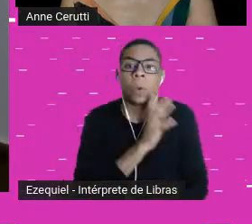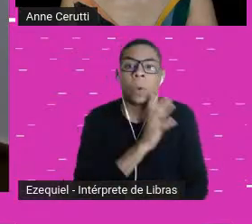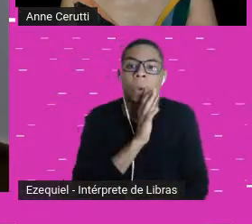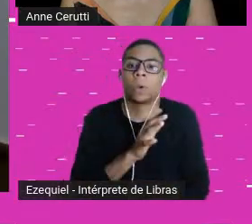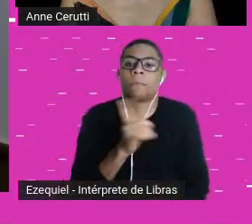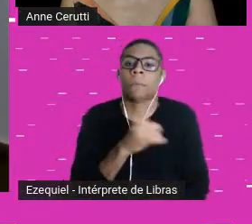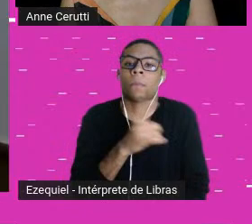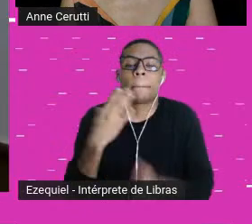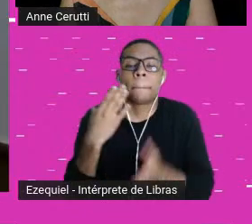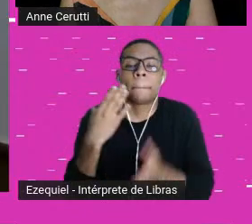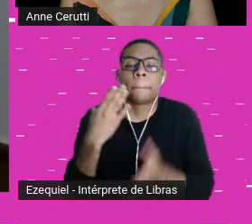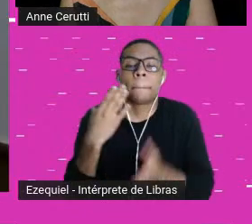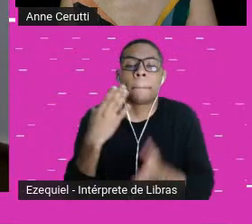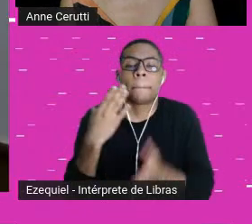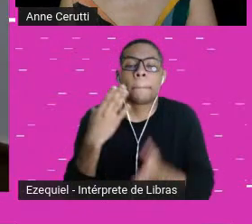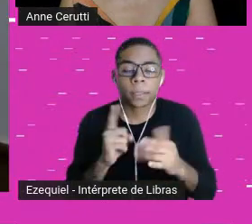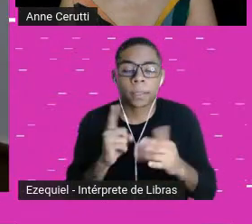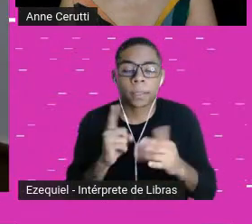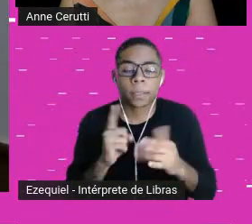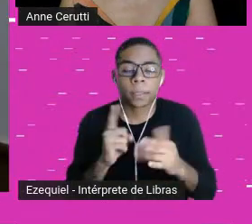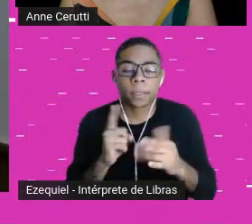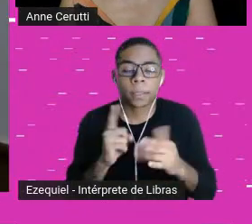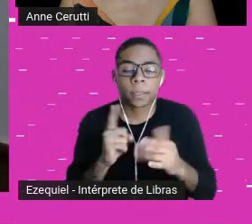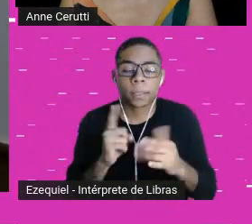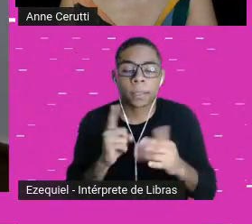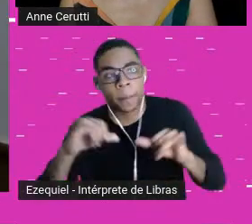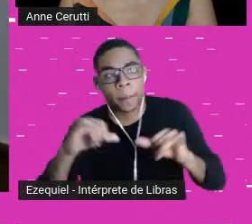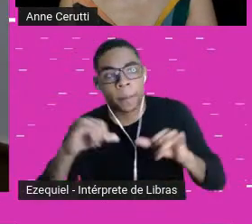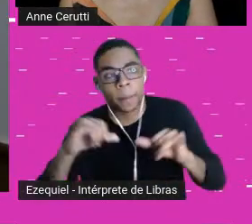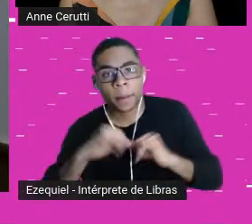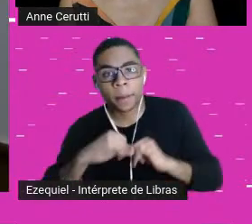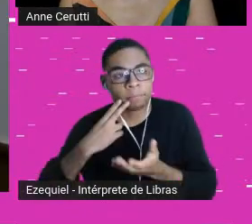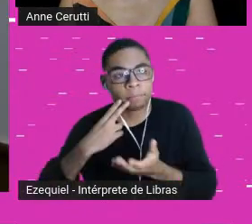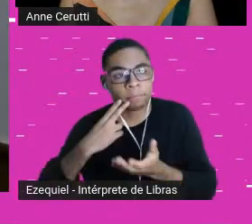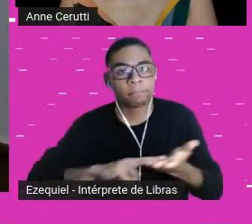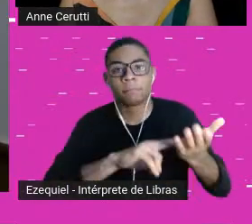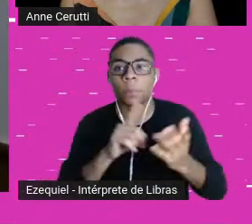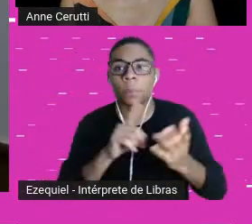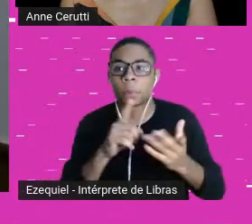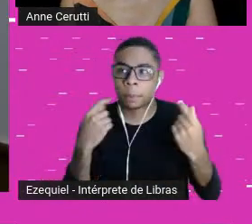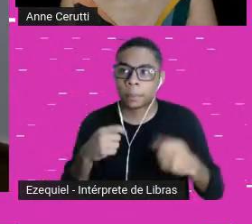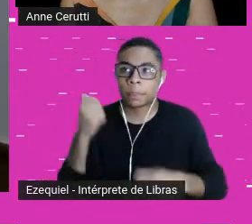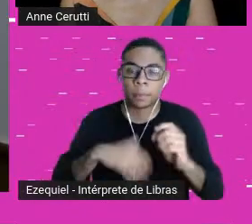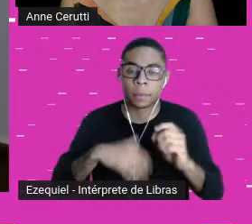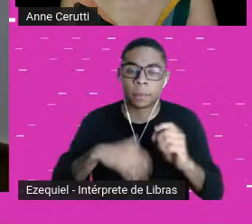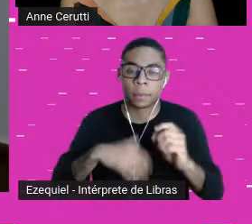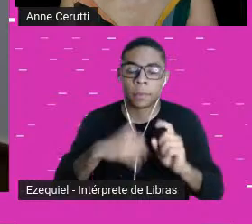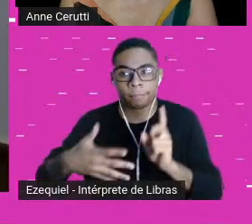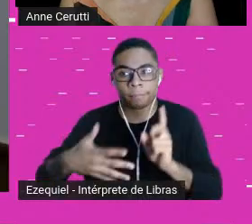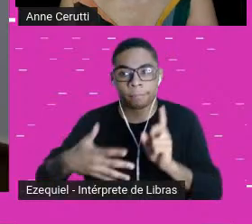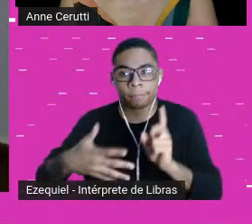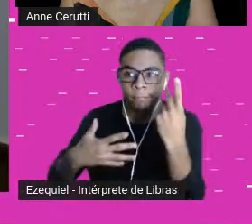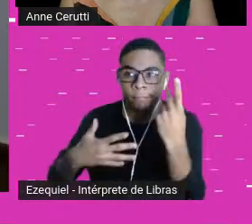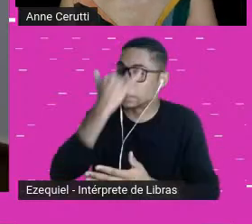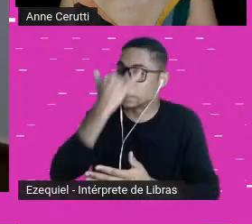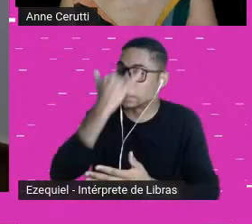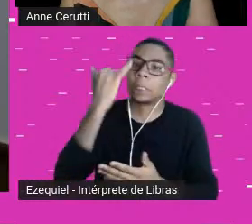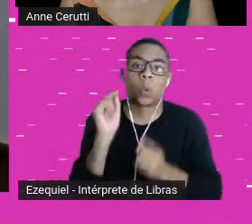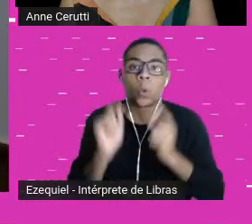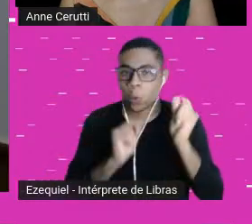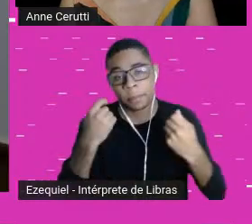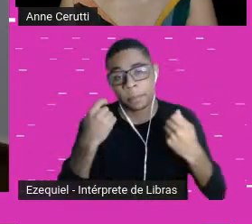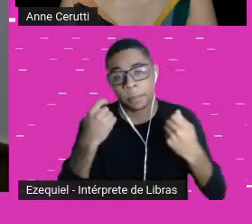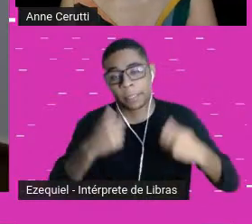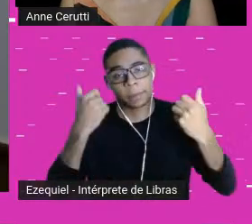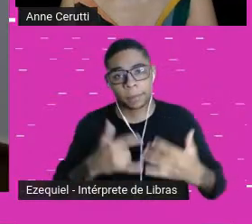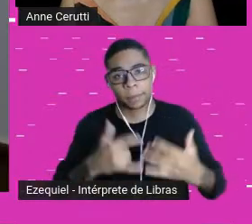descrever o horror da tragédia. Eu acho que, já que a gente está nesse momento memórias, eu acho que você deve ter uma